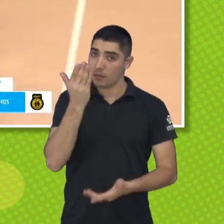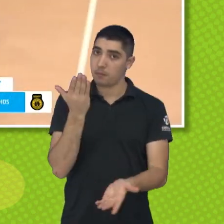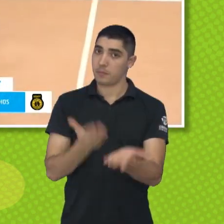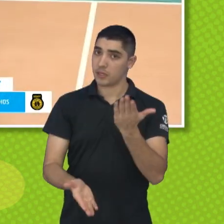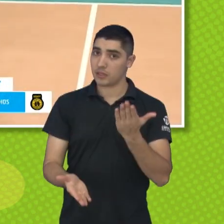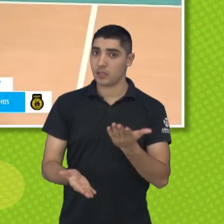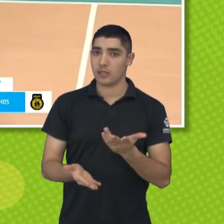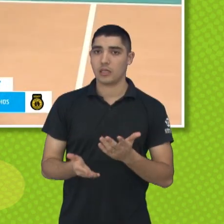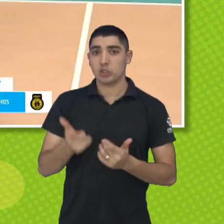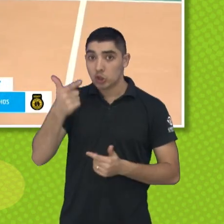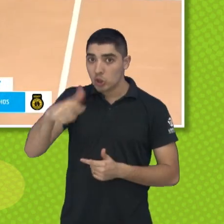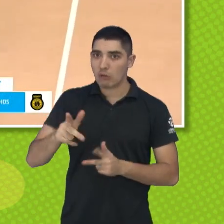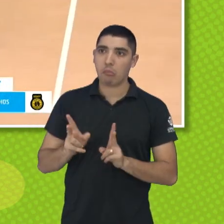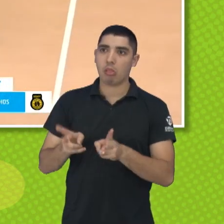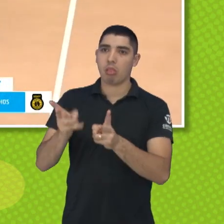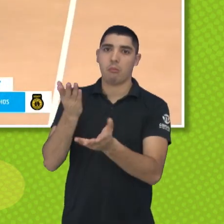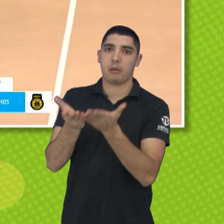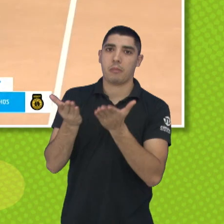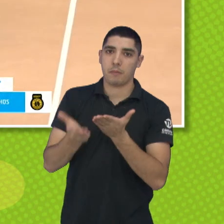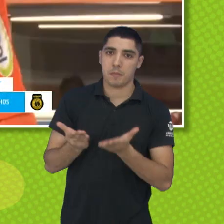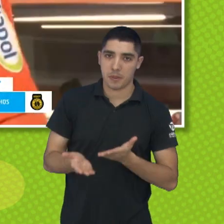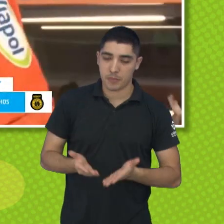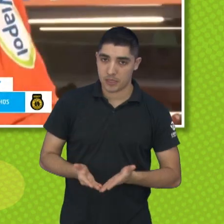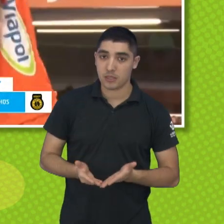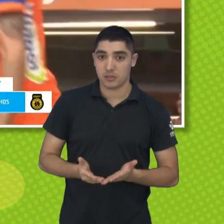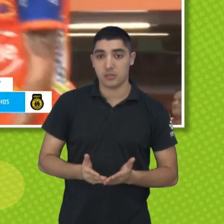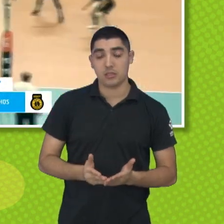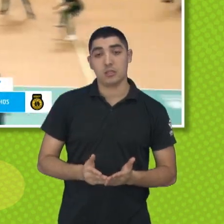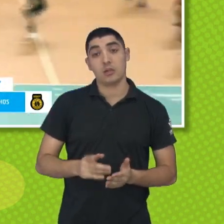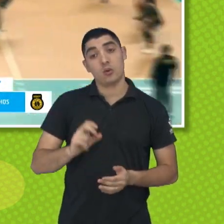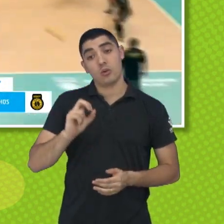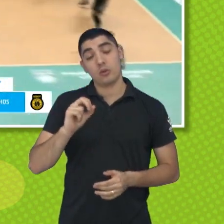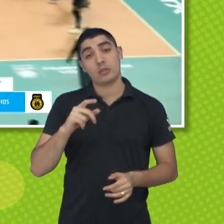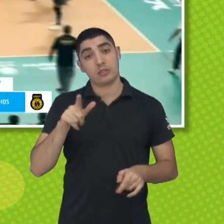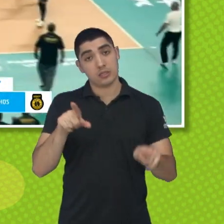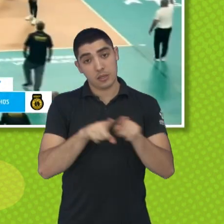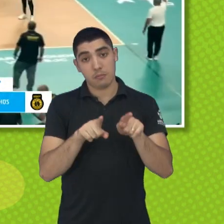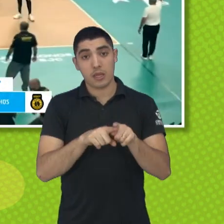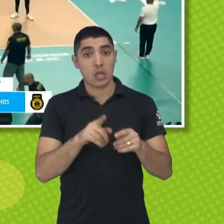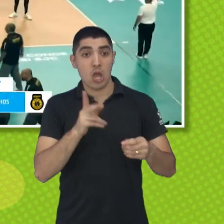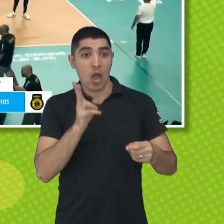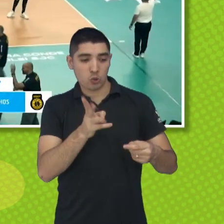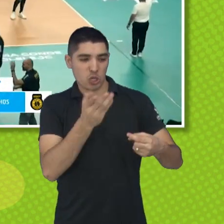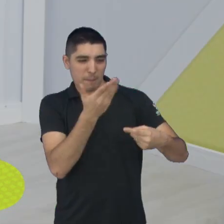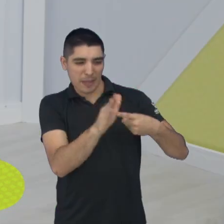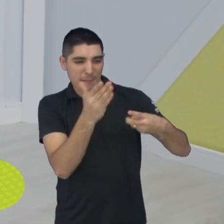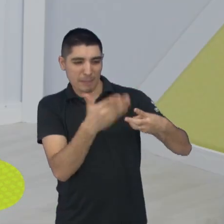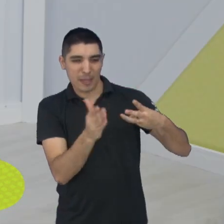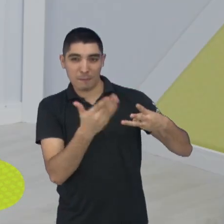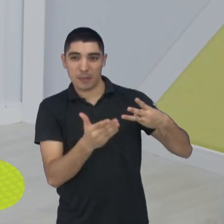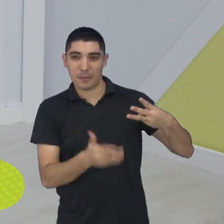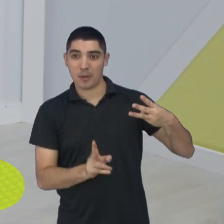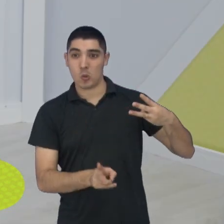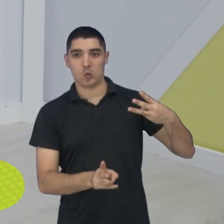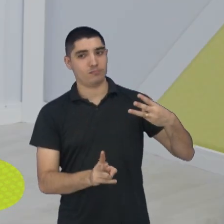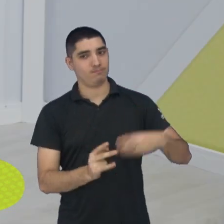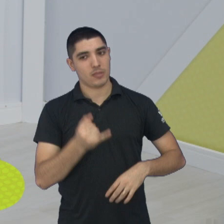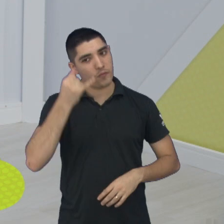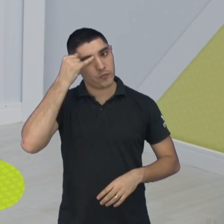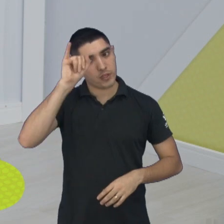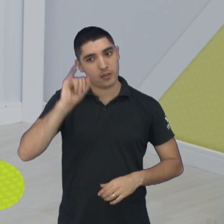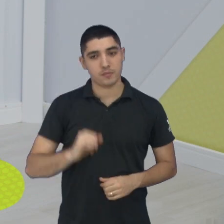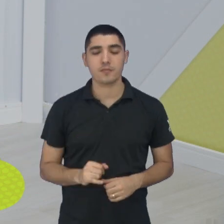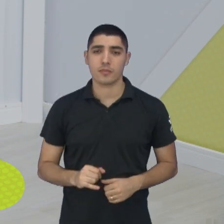aí de vitórias, né? Ou não criar essa sequência de derrotas aí vindo da sequência de vitórias. E é inevitável,